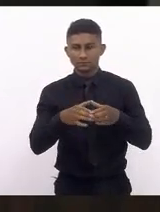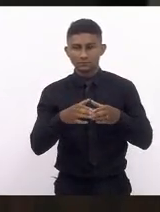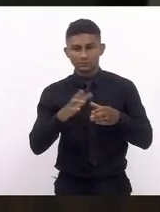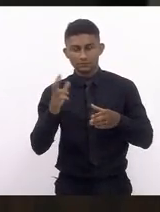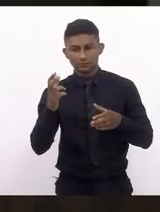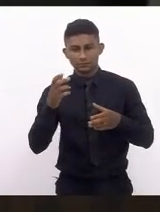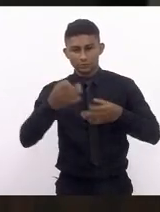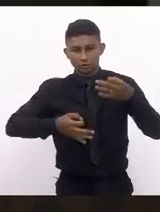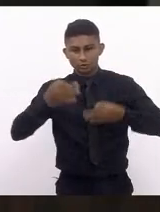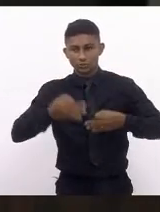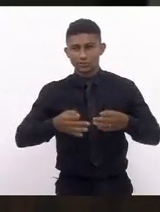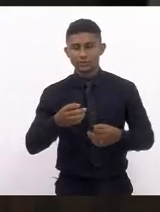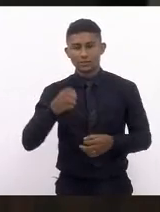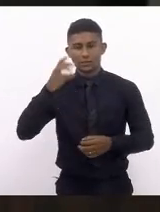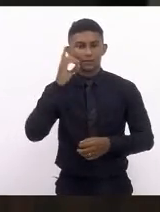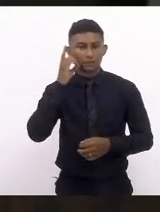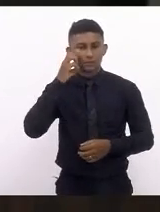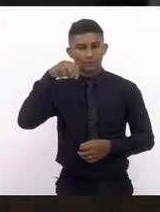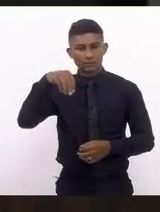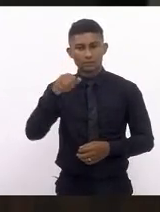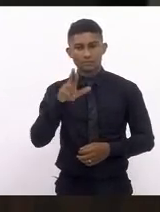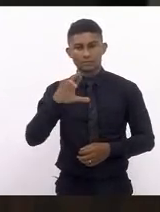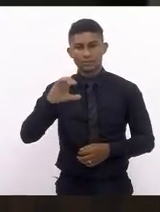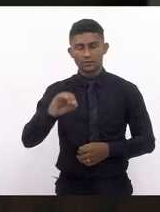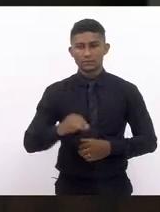de comissão Distrital do massa parceiro